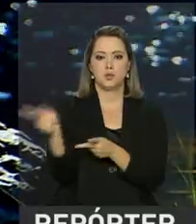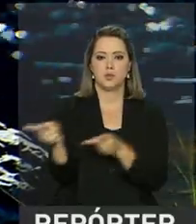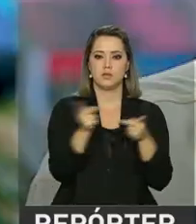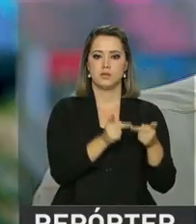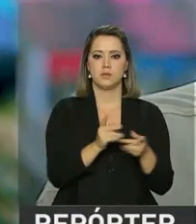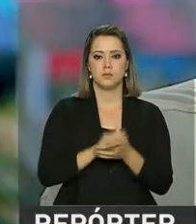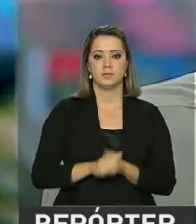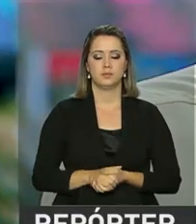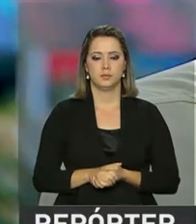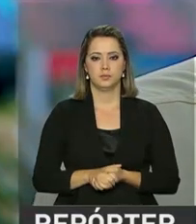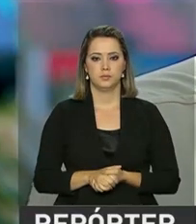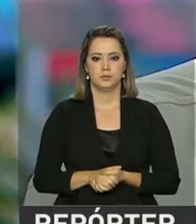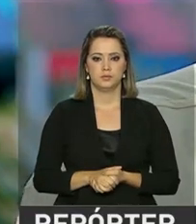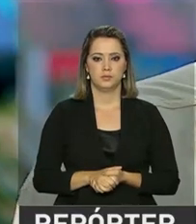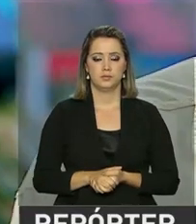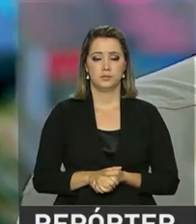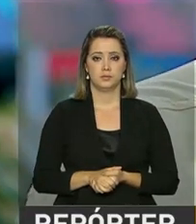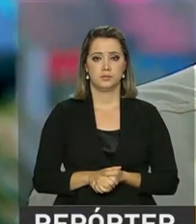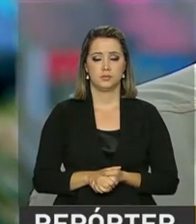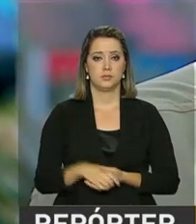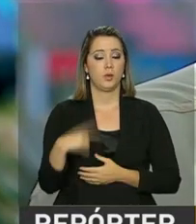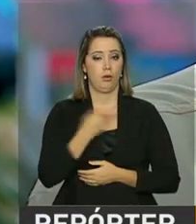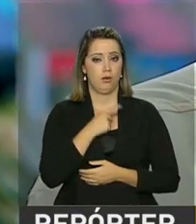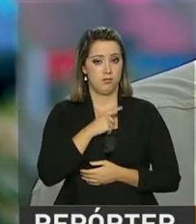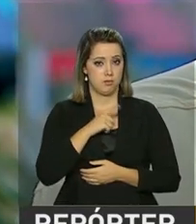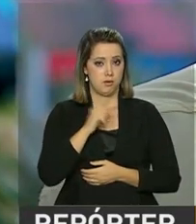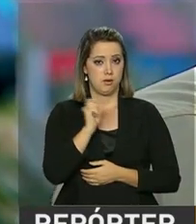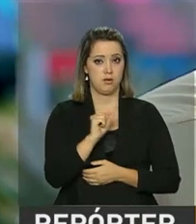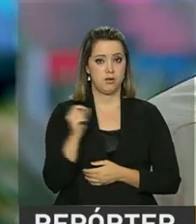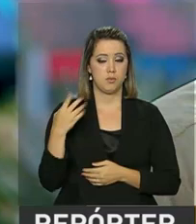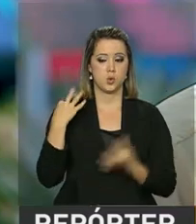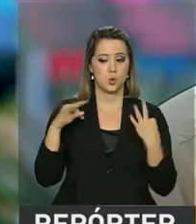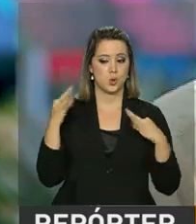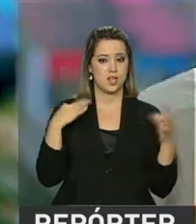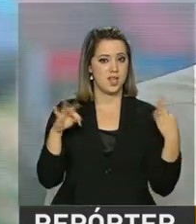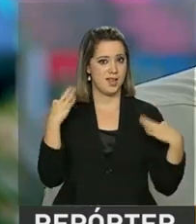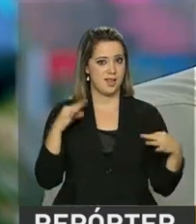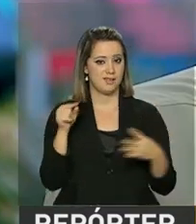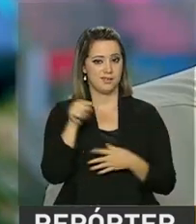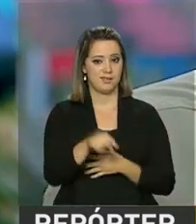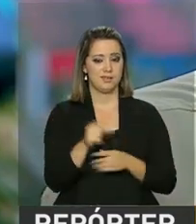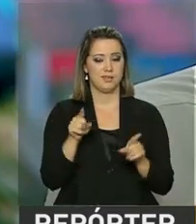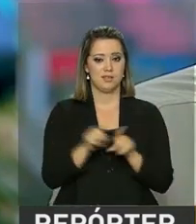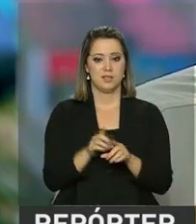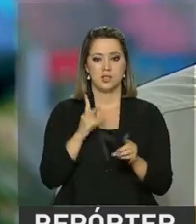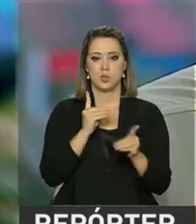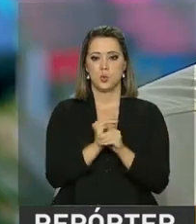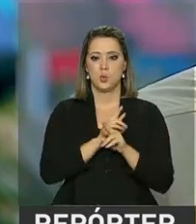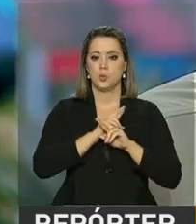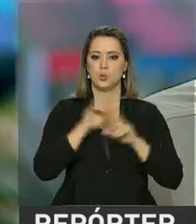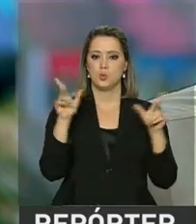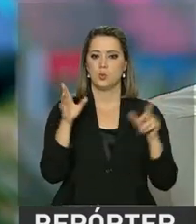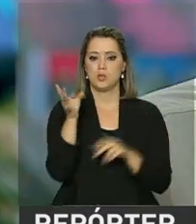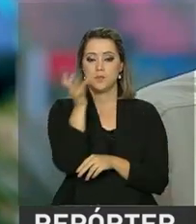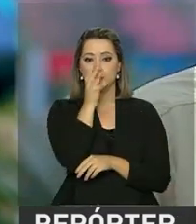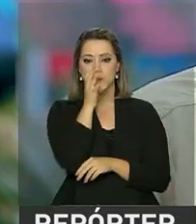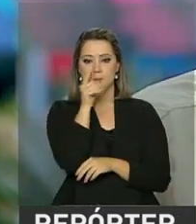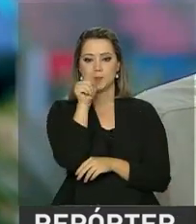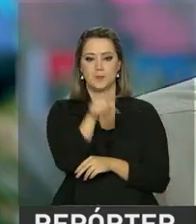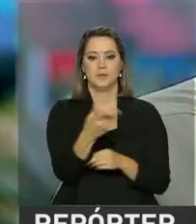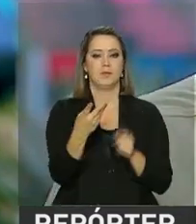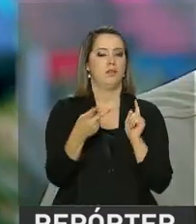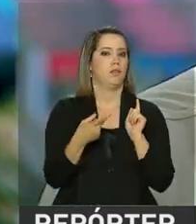parque a gente tem bastante atividade de turismo de Aventura aqui né encontra diversos atrativos